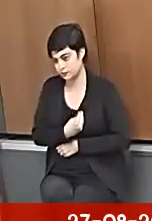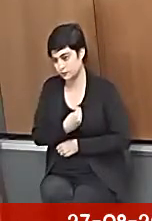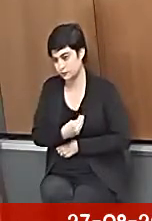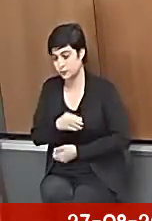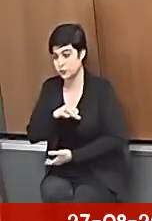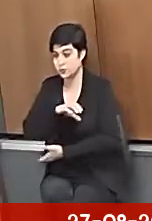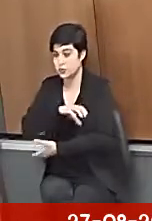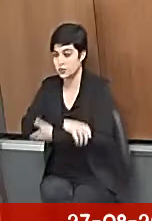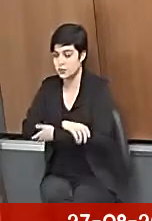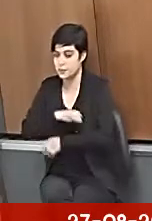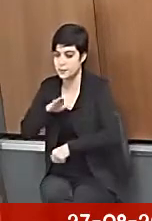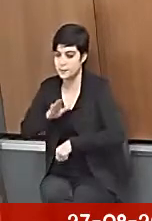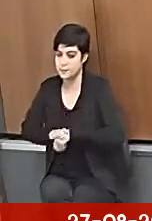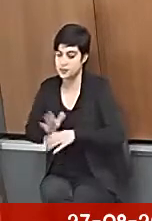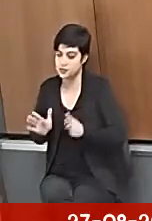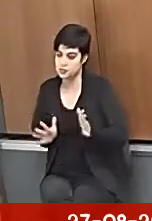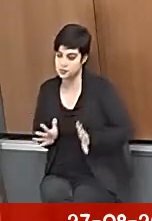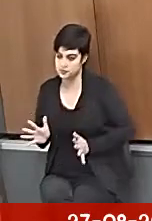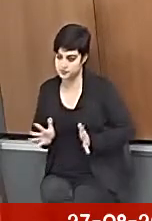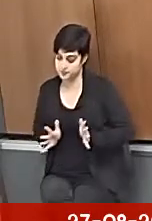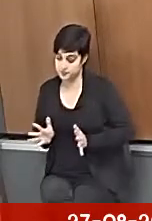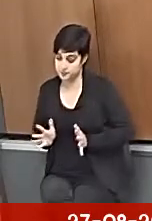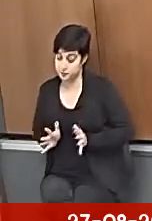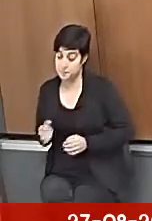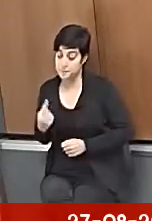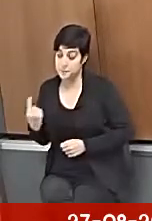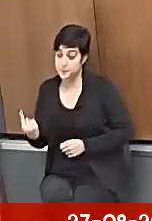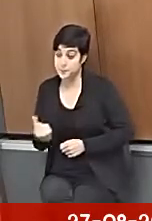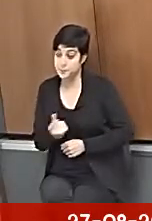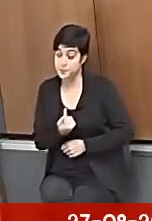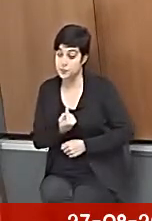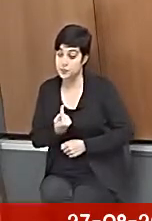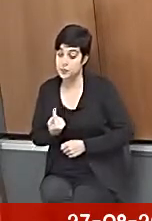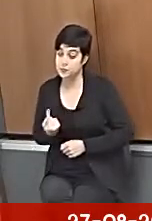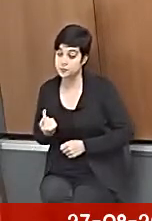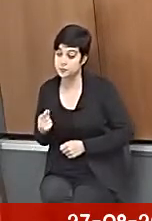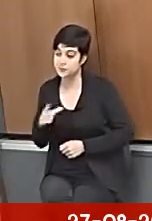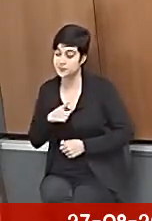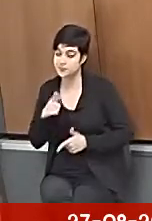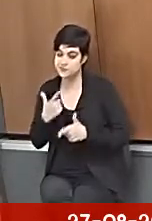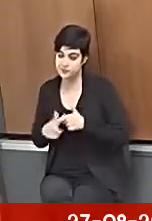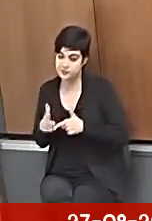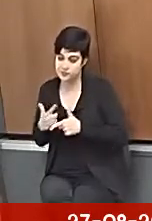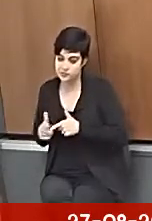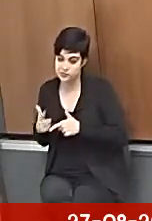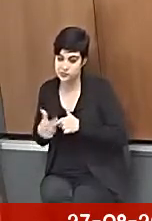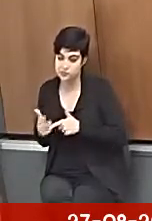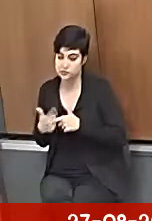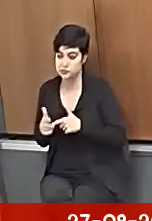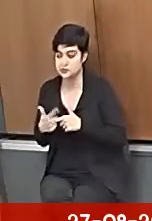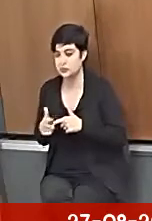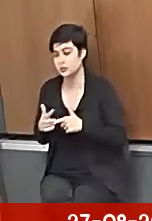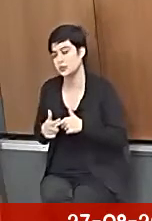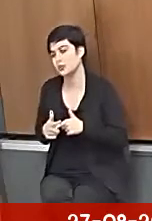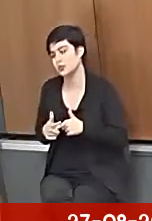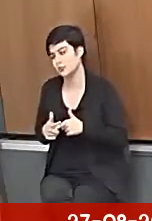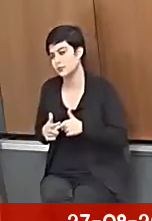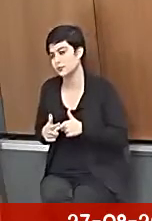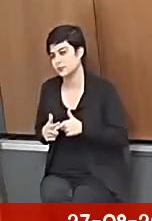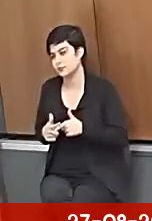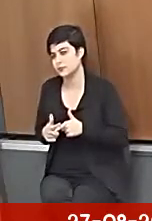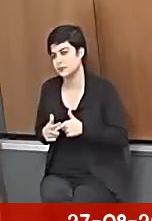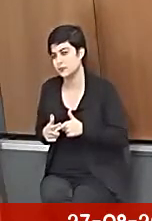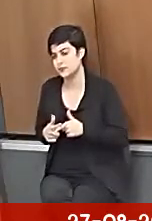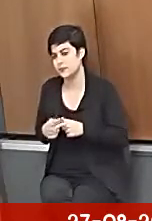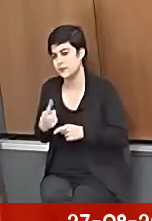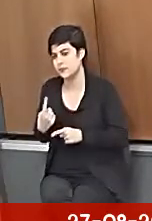acessível ea gente vem é brigando muito né porque a palavra bem essa né brilhantemente